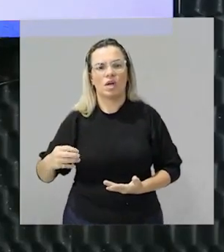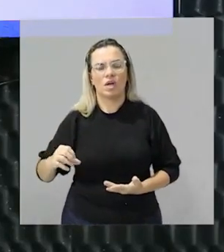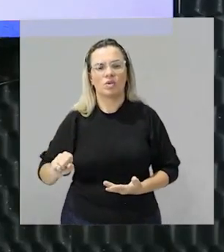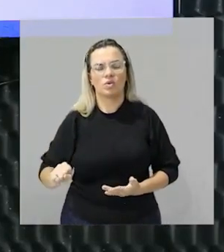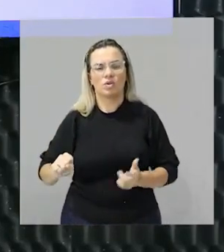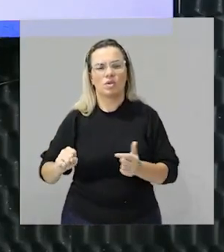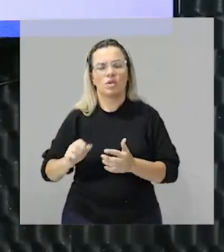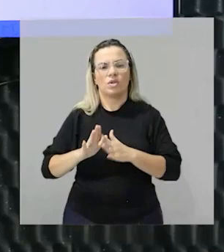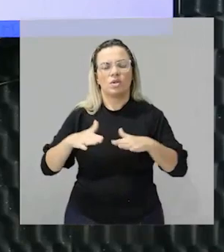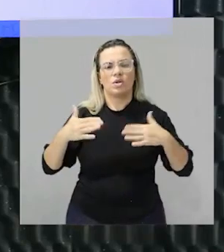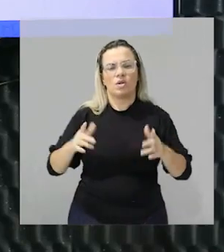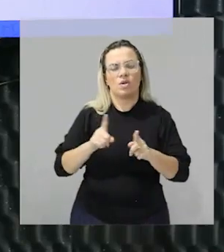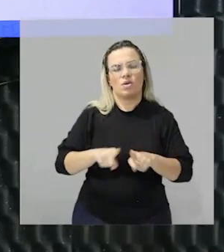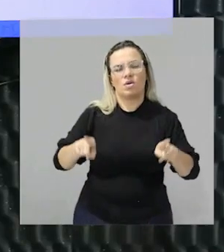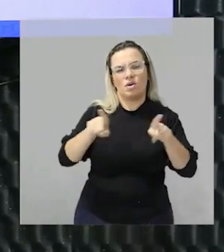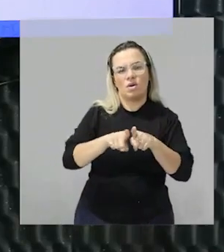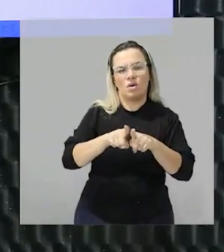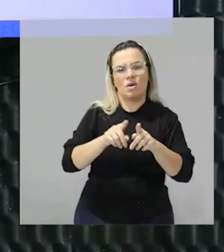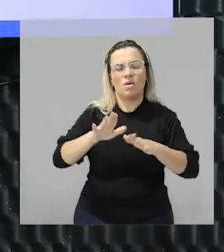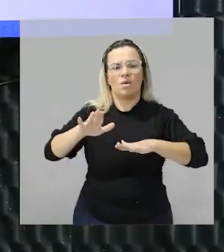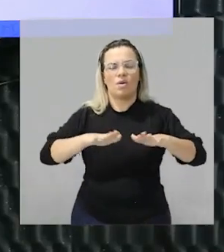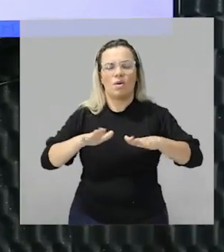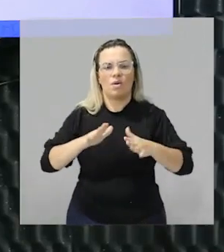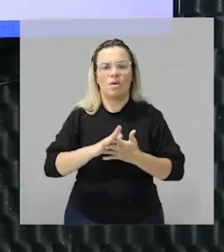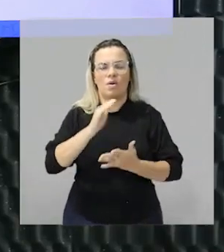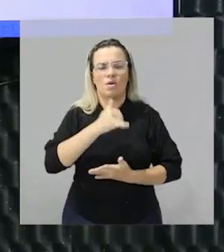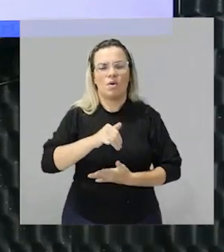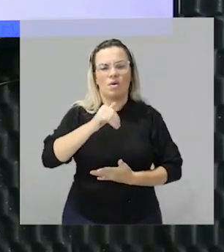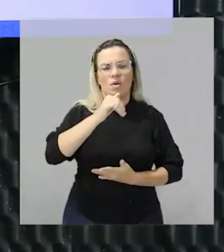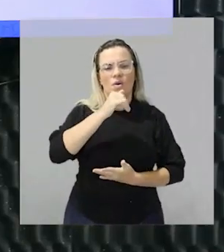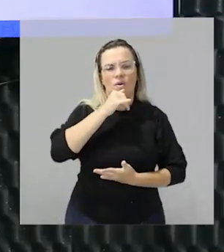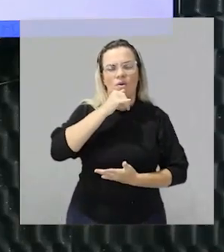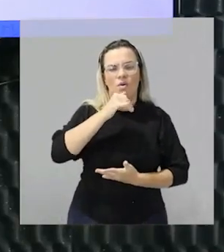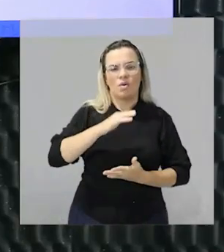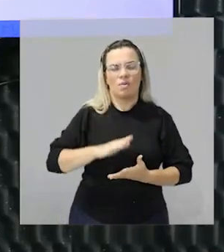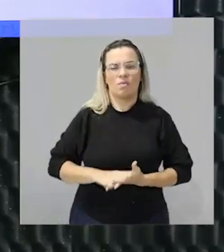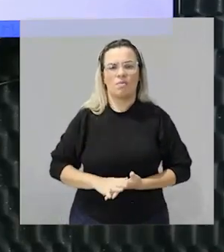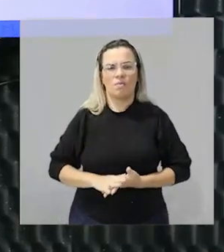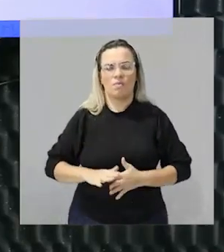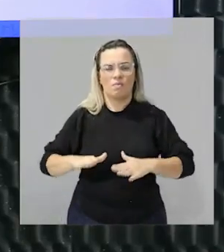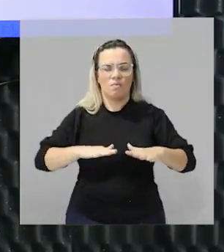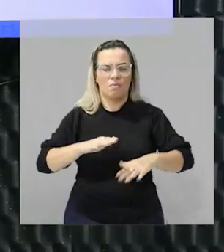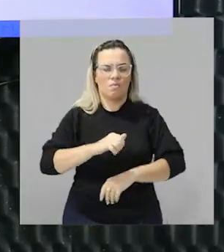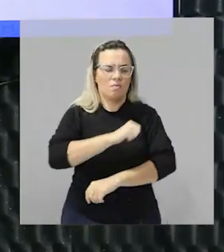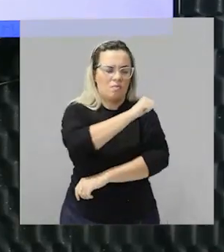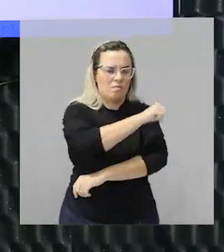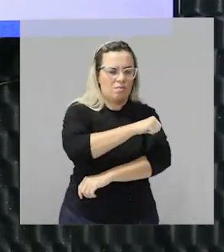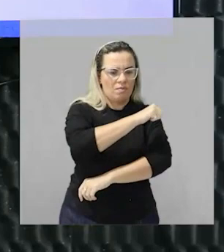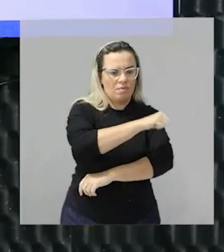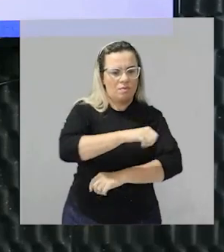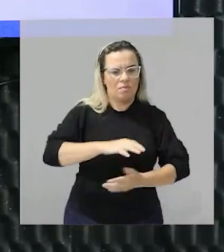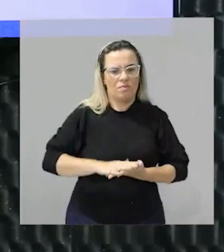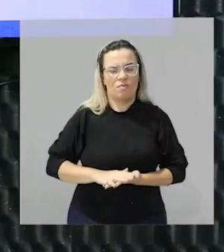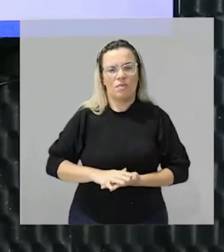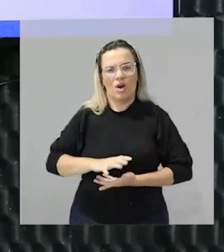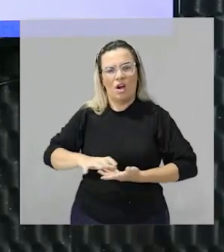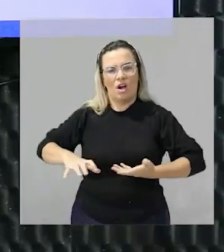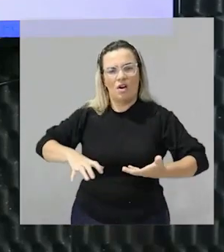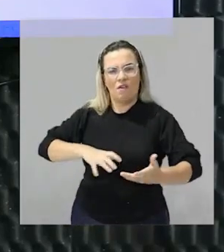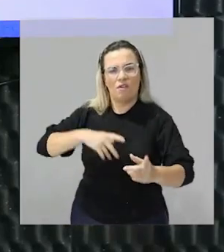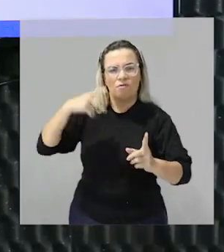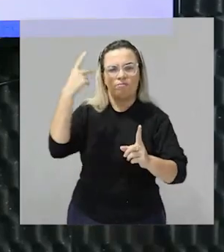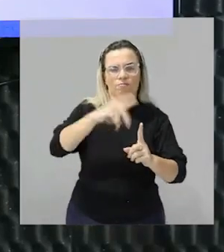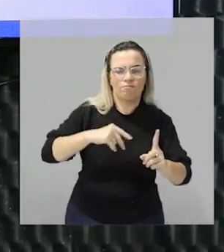olhamos também para um movimento como, por exemplo, o movimento ali no Rio de Janeiro, como a revolta, por exemplo, da